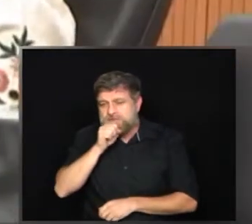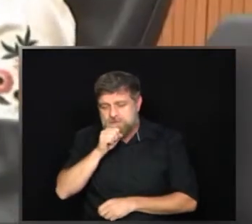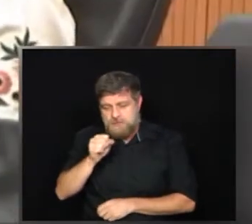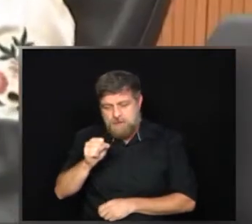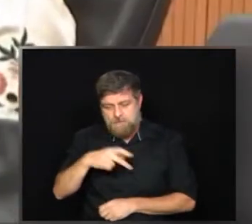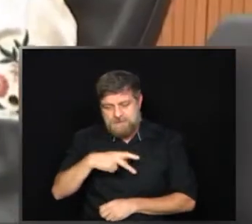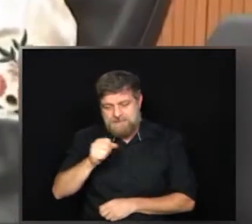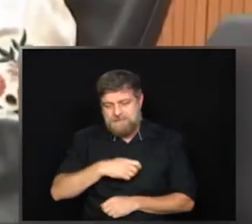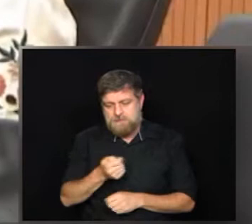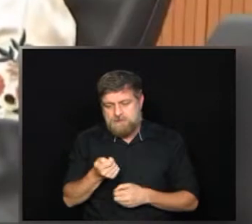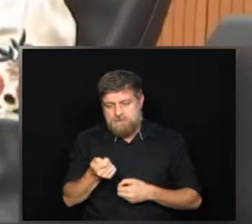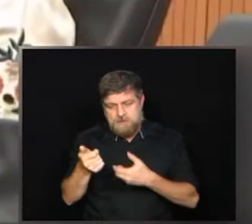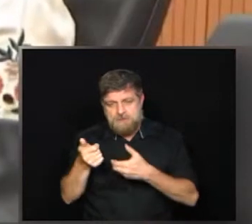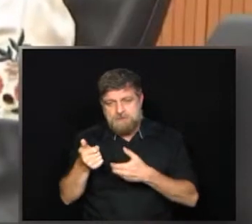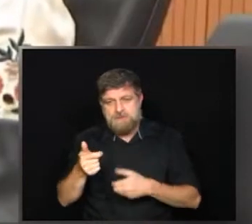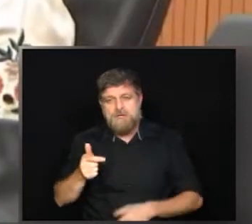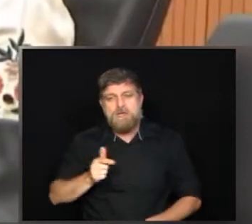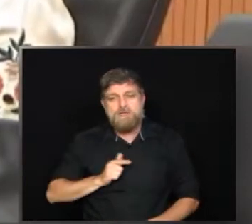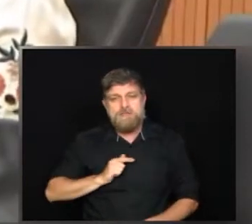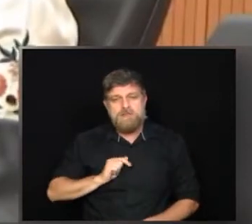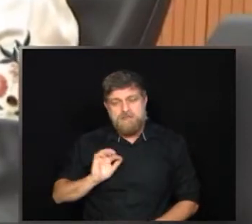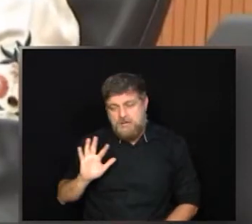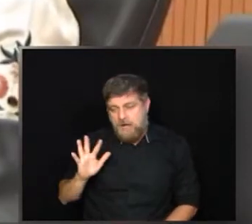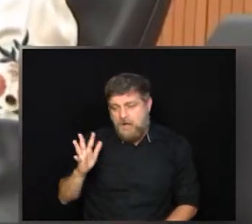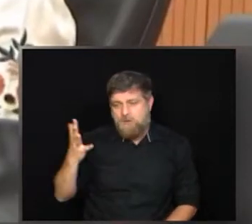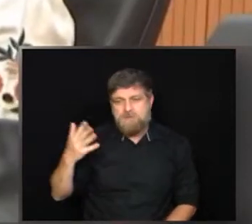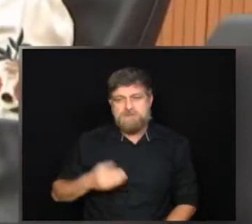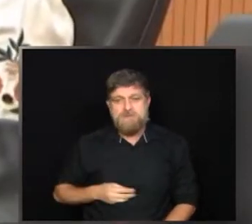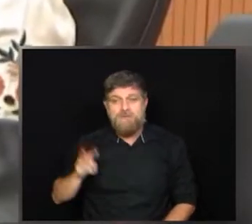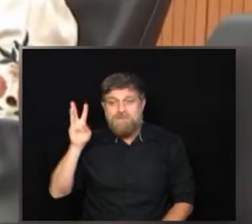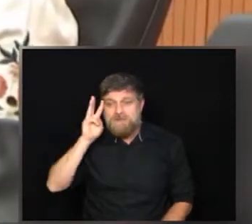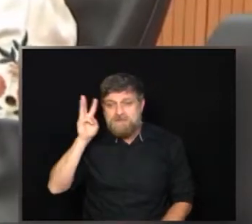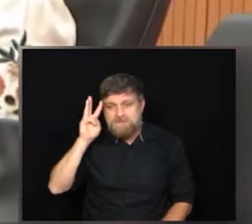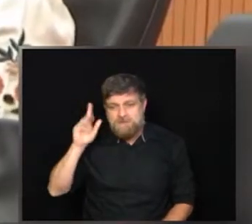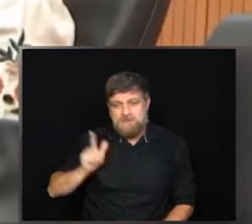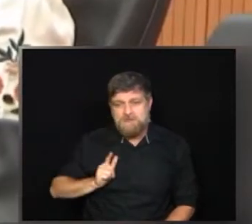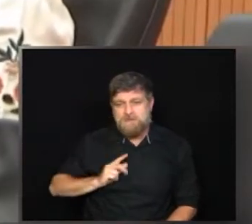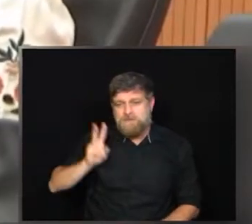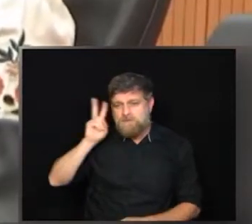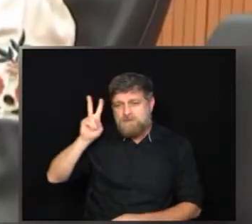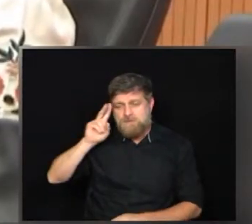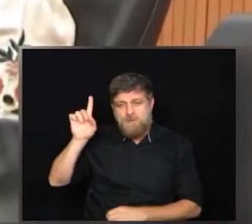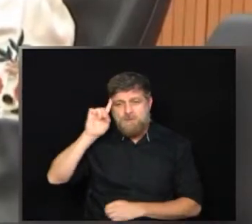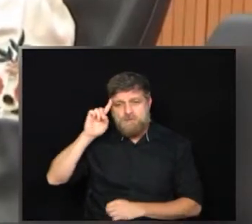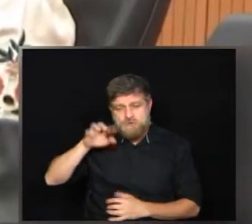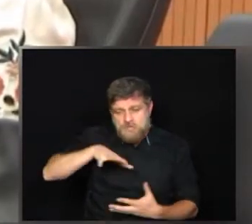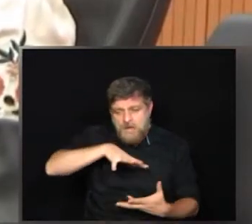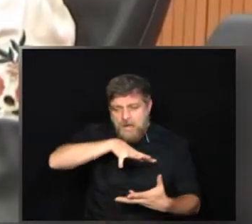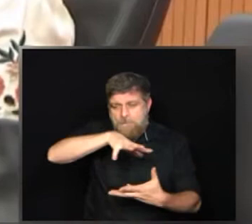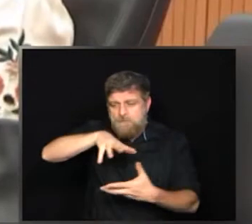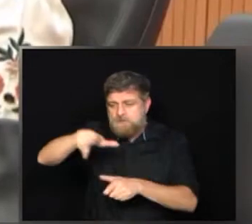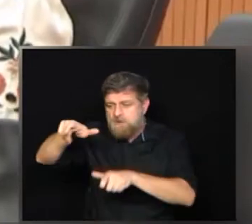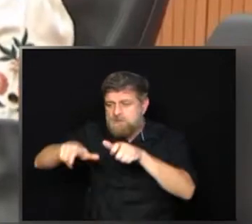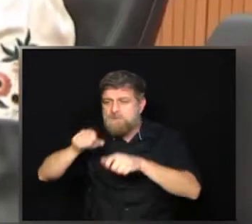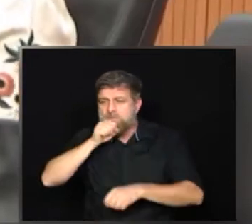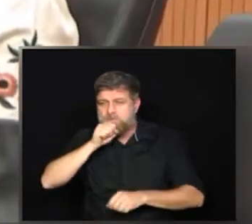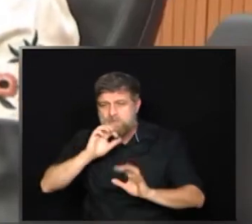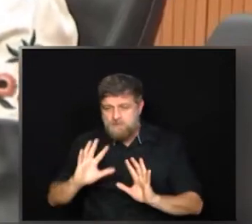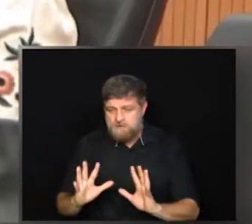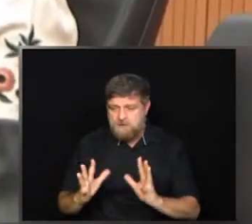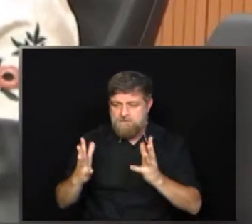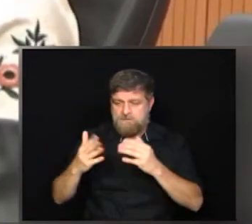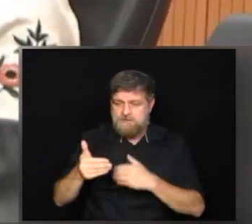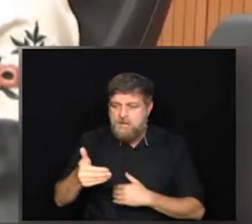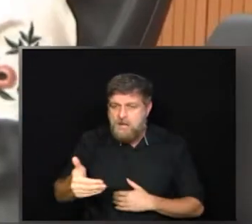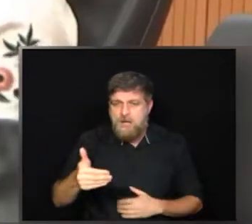Aposentados e Pensionistas, realizada na última terça-feira, lembrou o Dia Internacional do Idoso, que será celebrado no